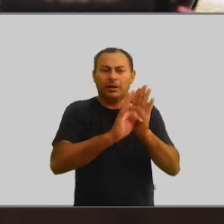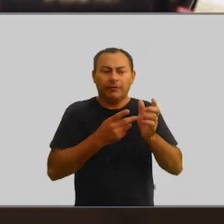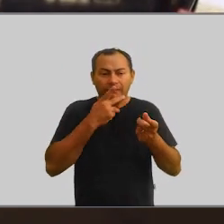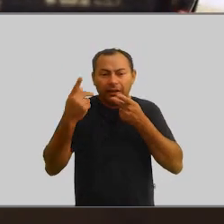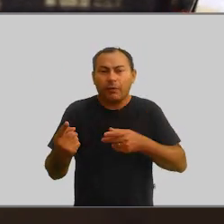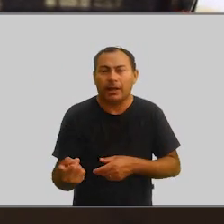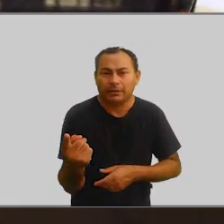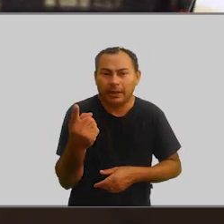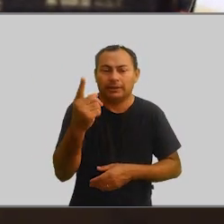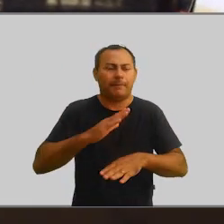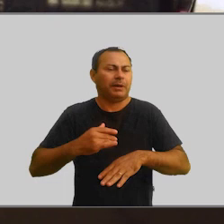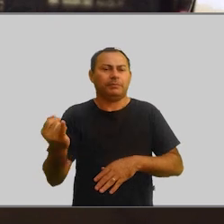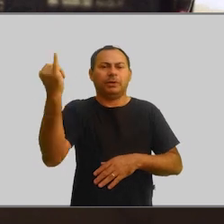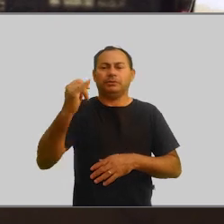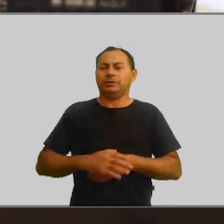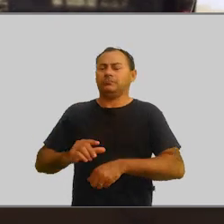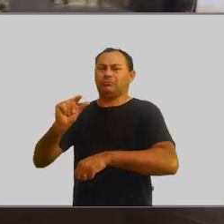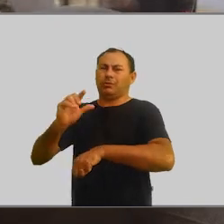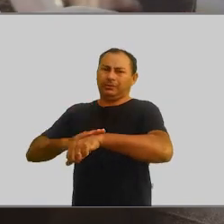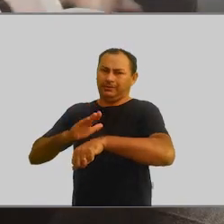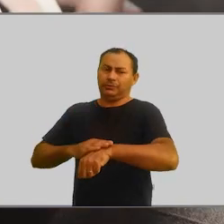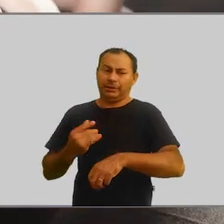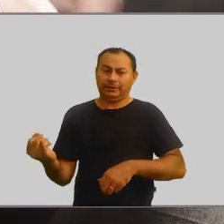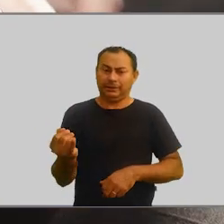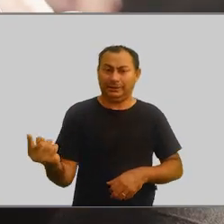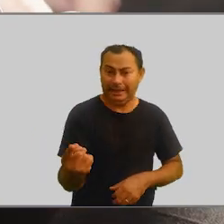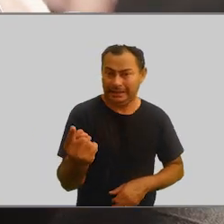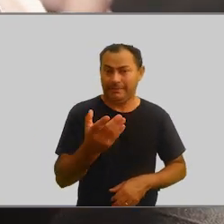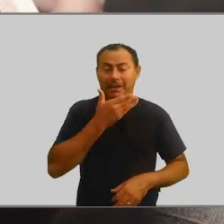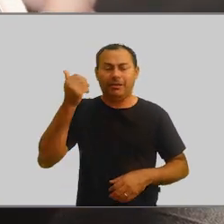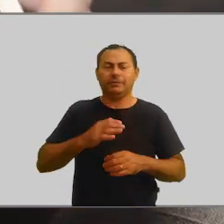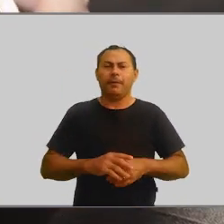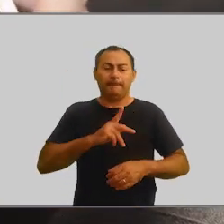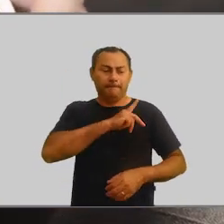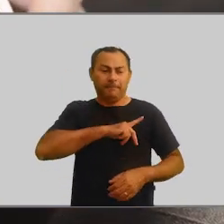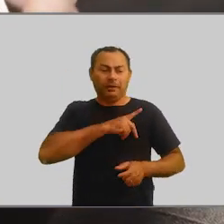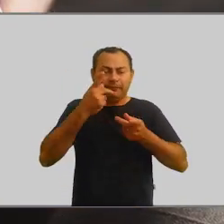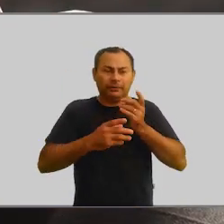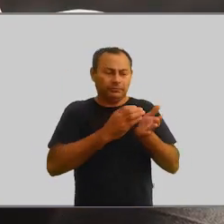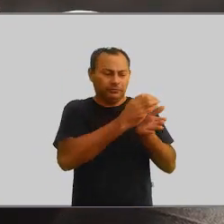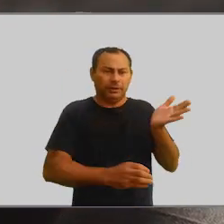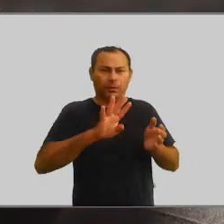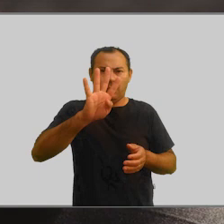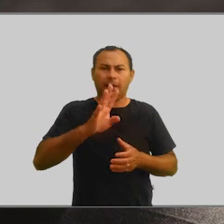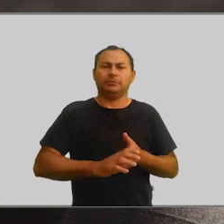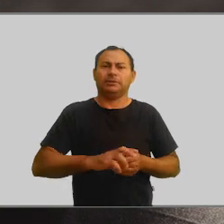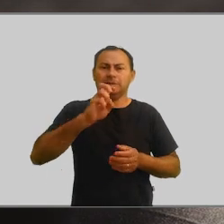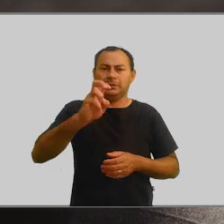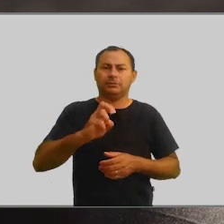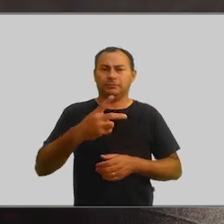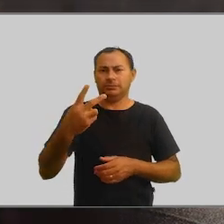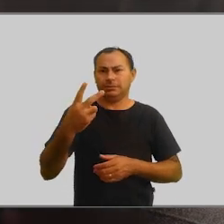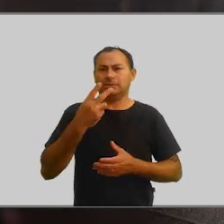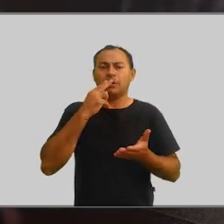o eterno é mais valioso do que o temporal. É isso que Paulo afirma nos capítulos 4 e 5 de 2